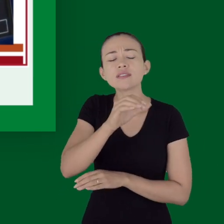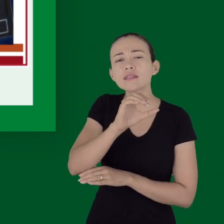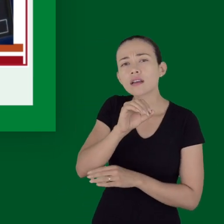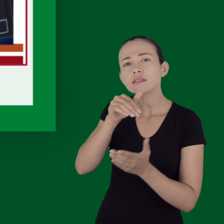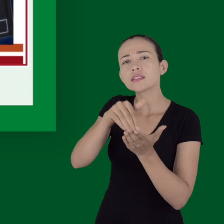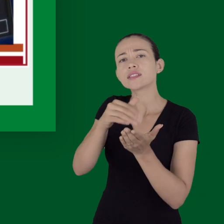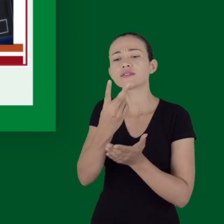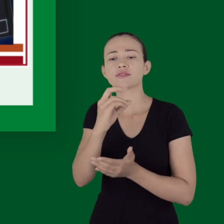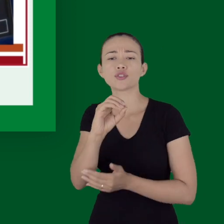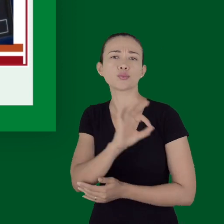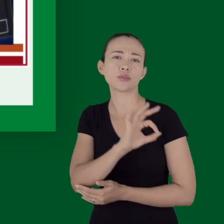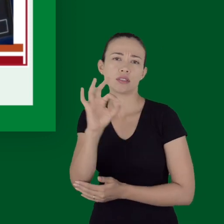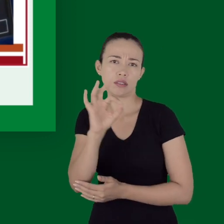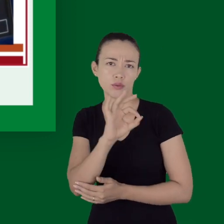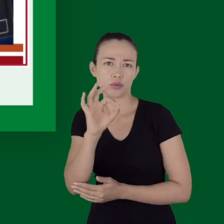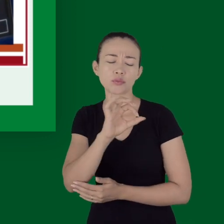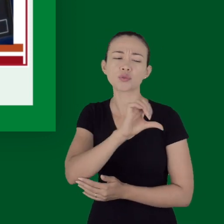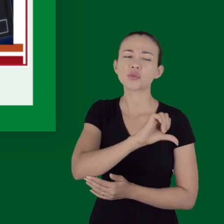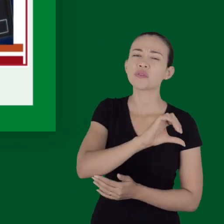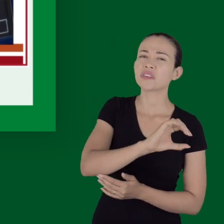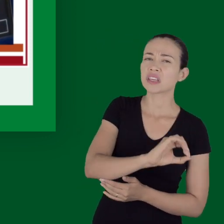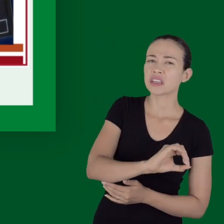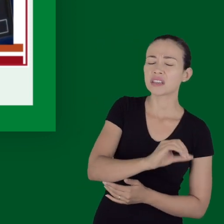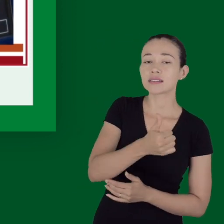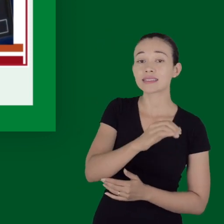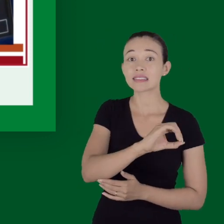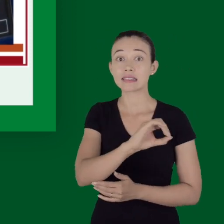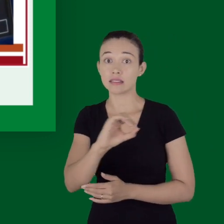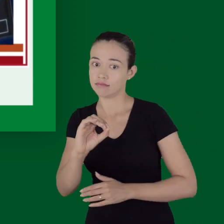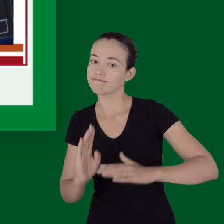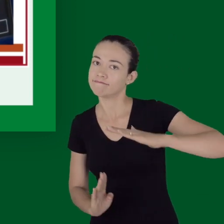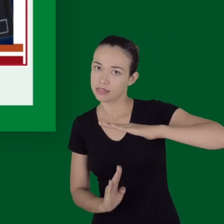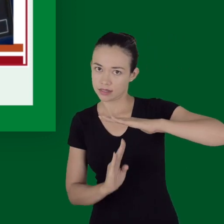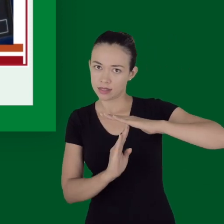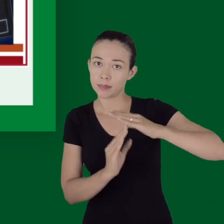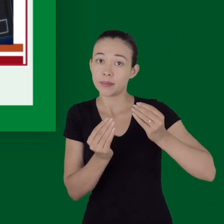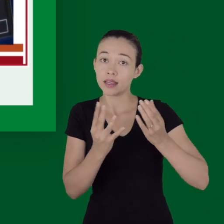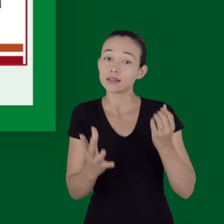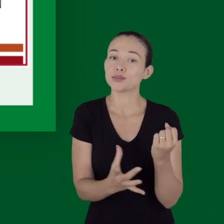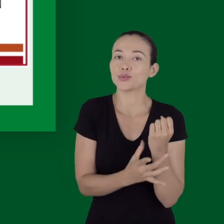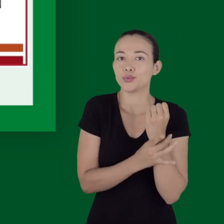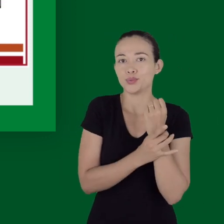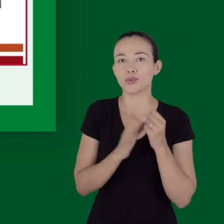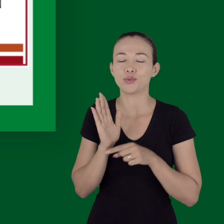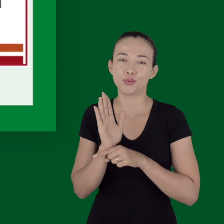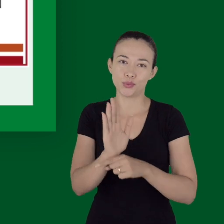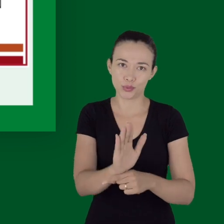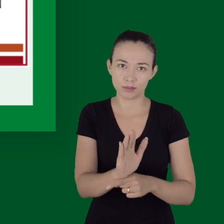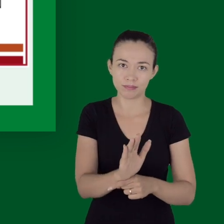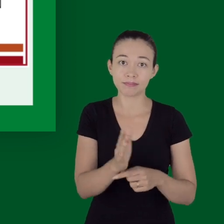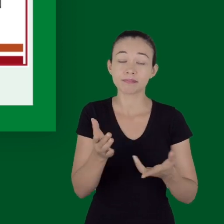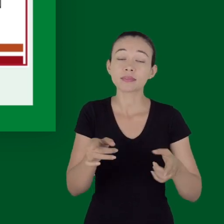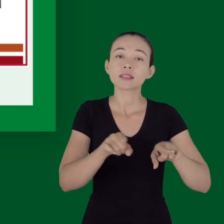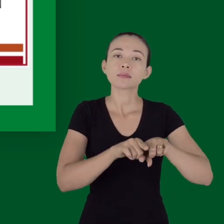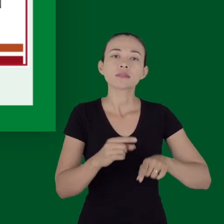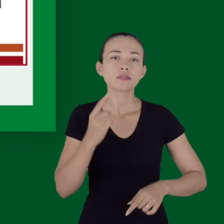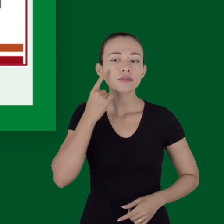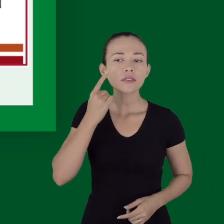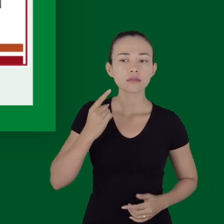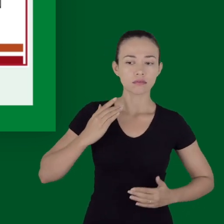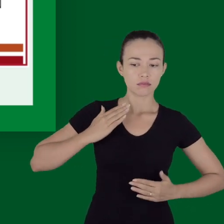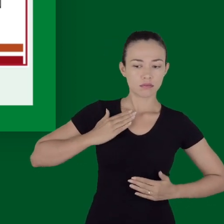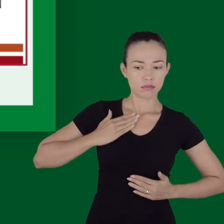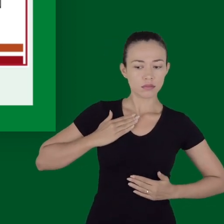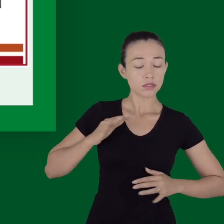aumenta para 90%, no máximo 100%, por segurança mesmo. Depois disso você vai conferir se o